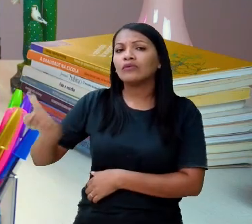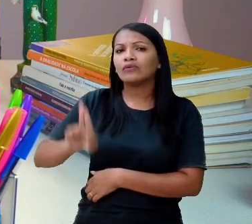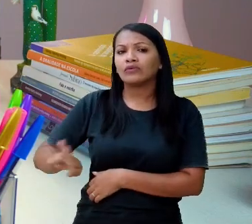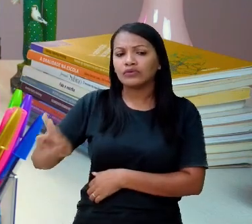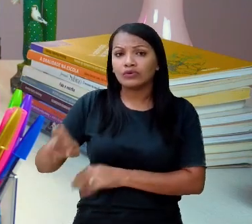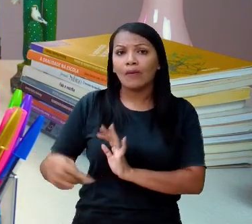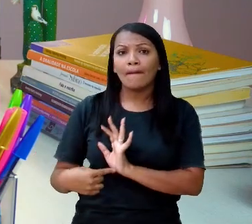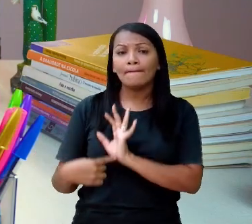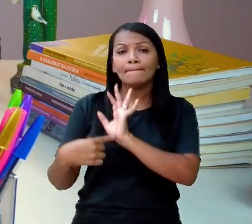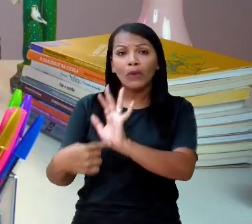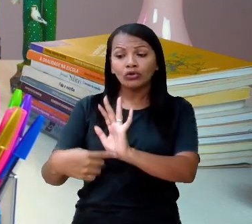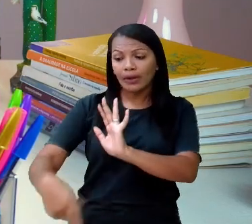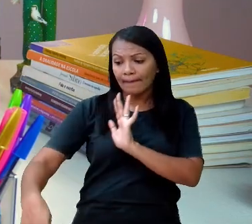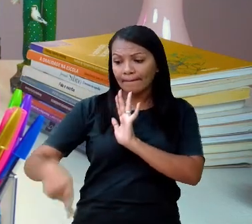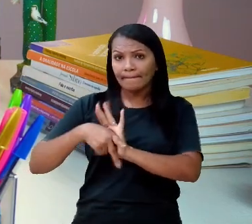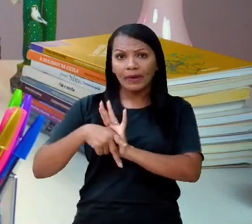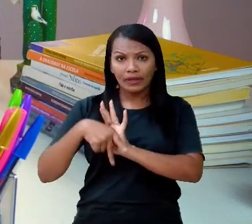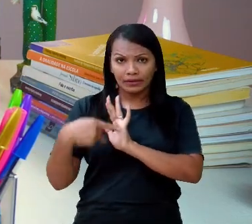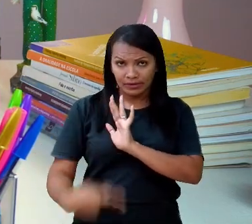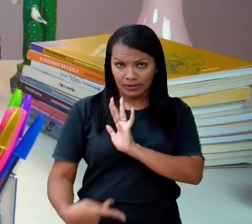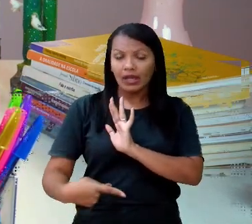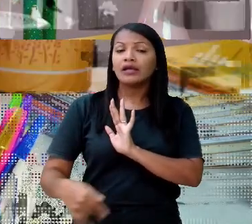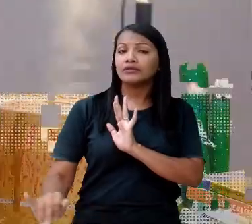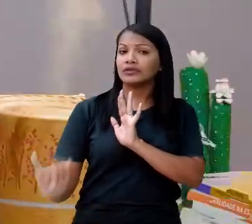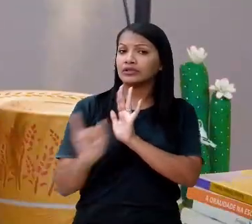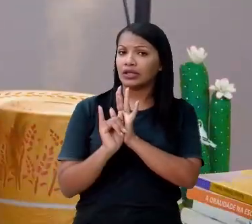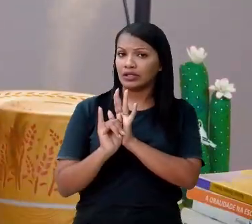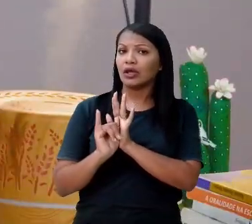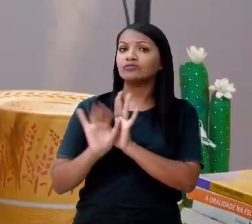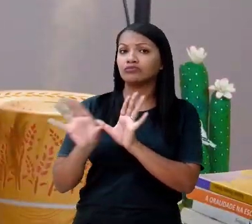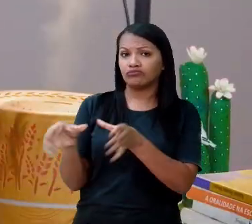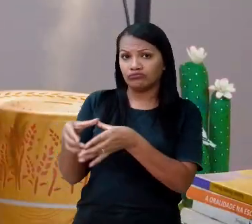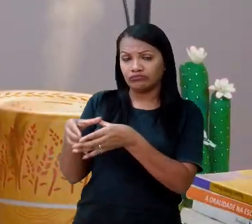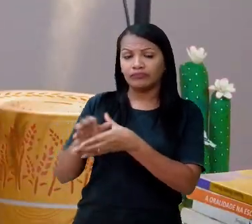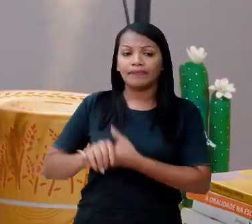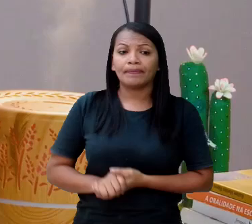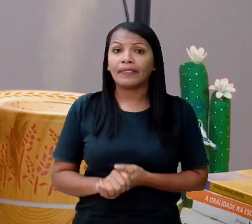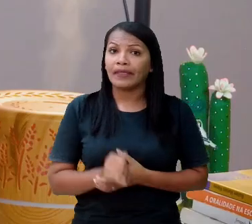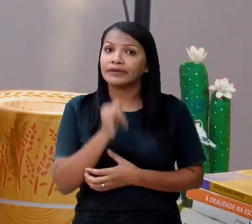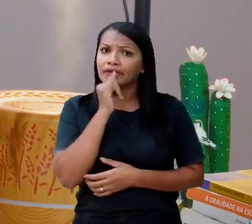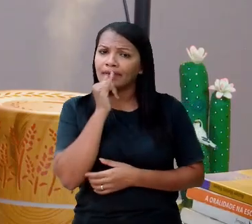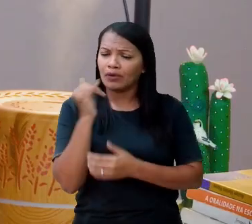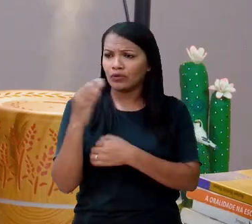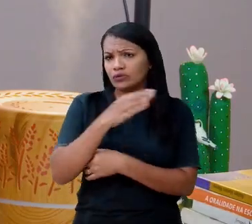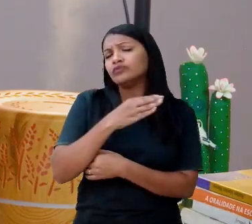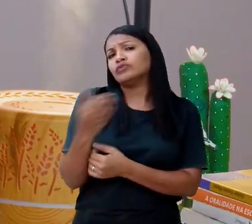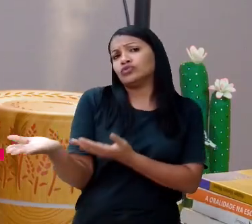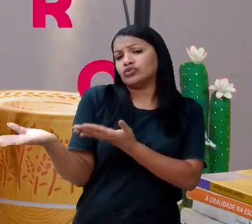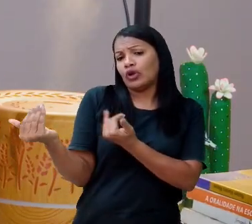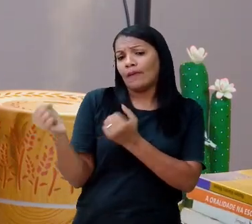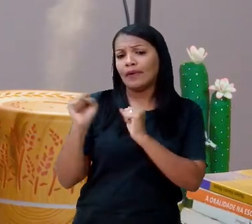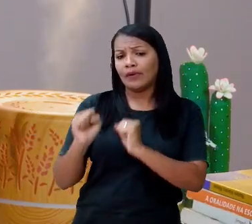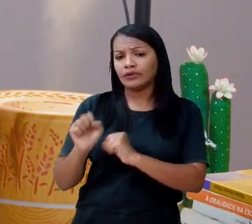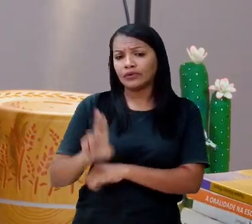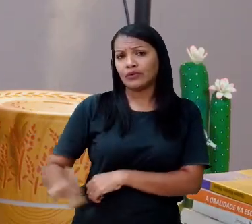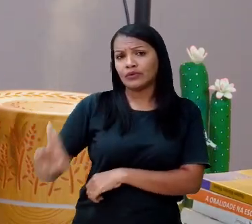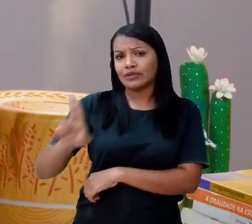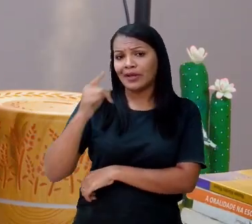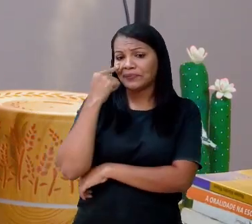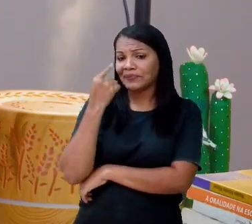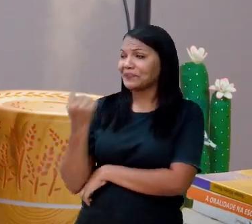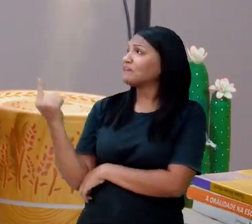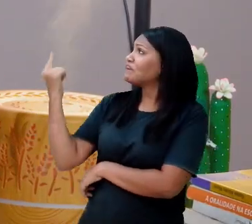demonstra pertencimento e a identidade desse grupo. Por exemplo, os jovens podem utilizar expressões como é